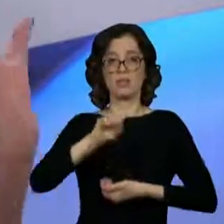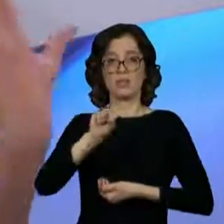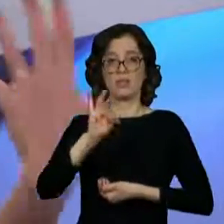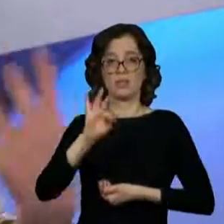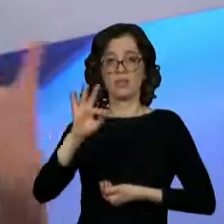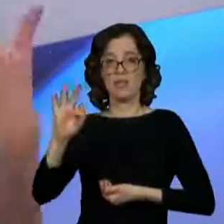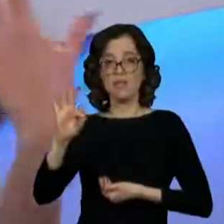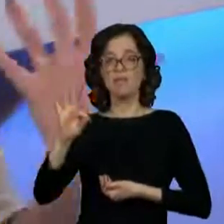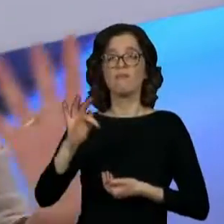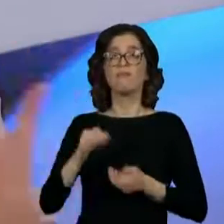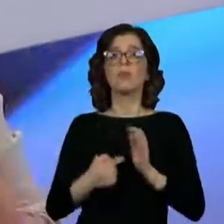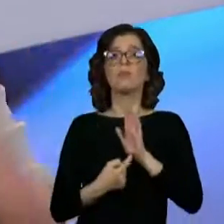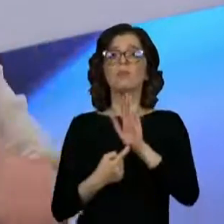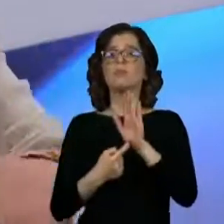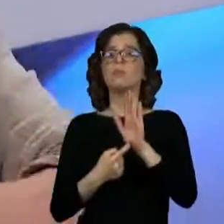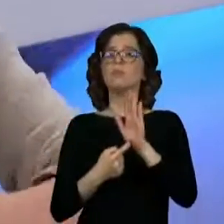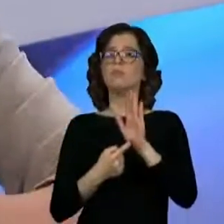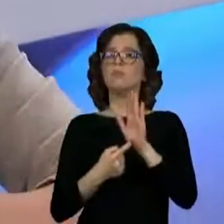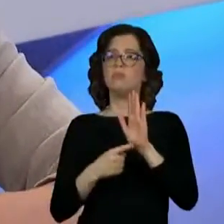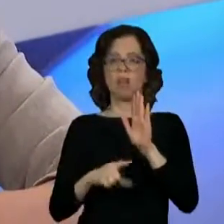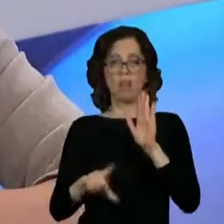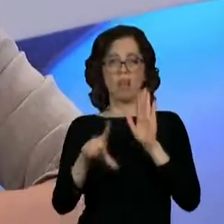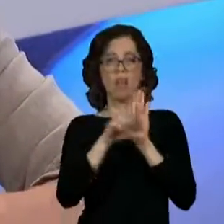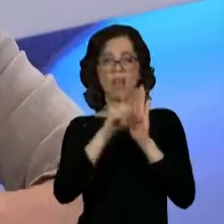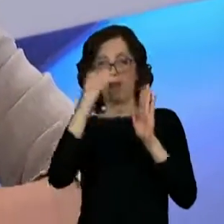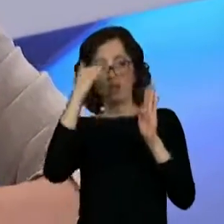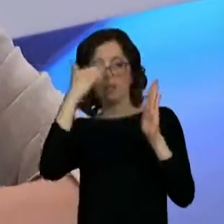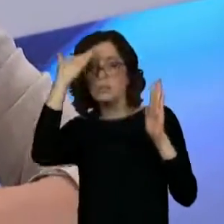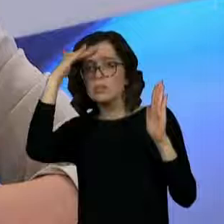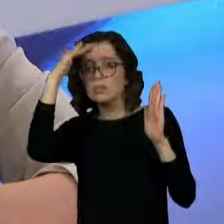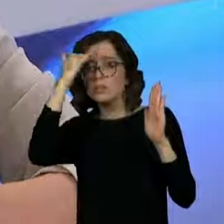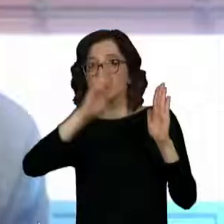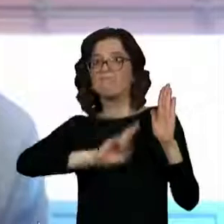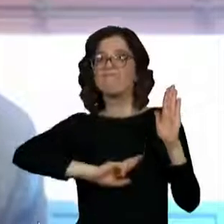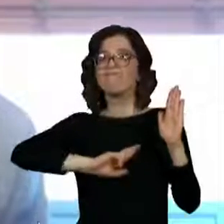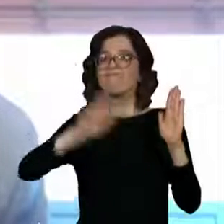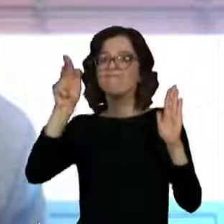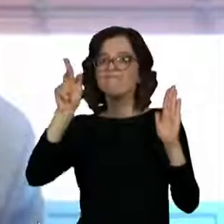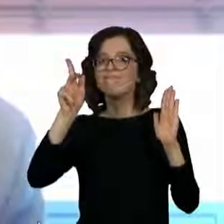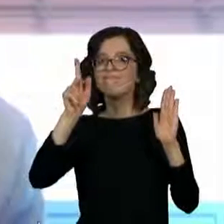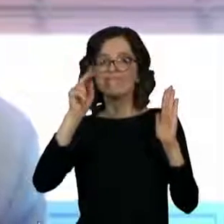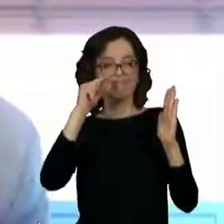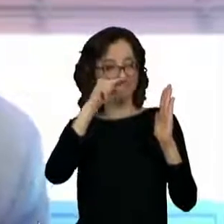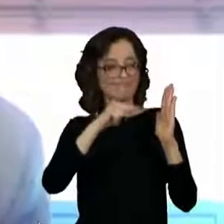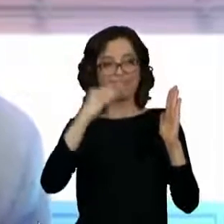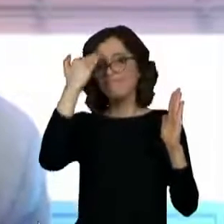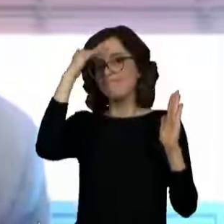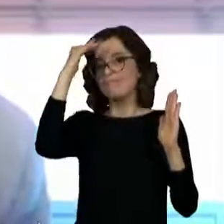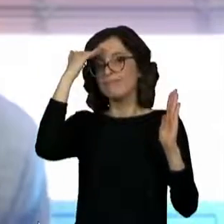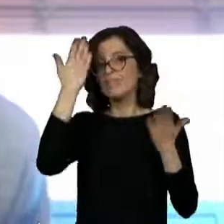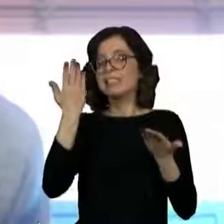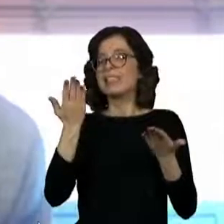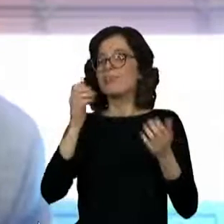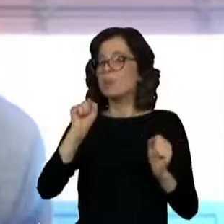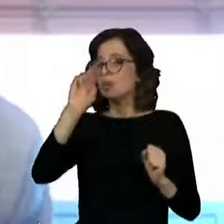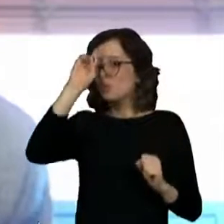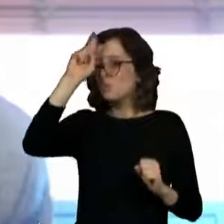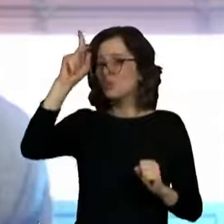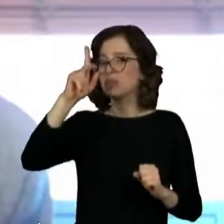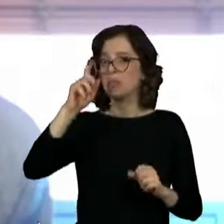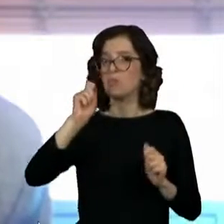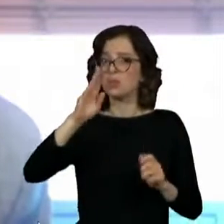talvez interpretando liberalmente demais as leis em algumas medidas autoritárias para brecar